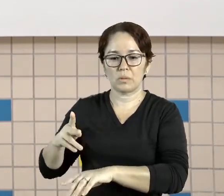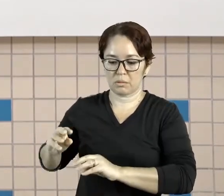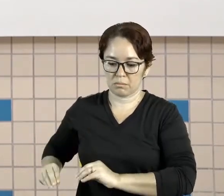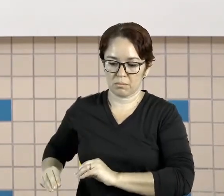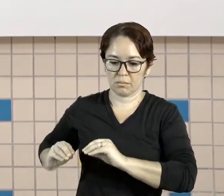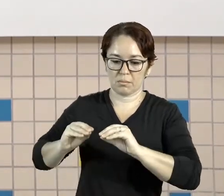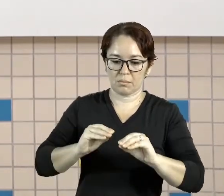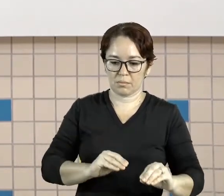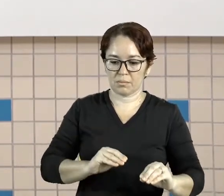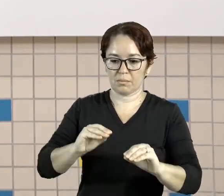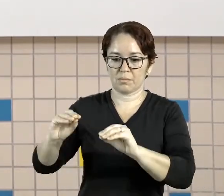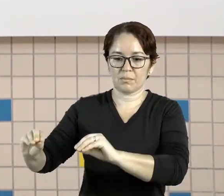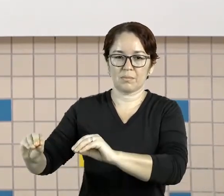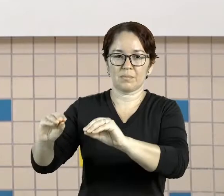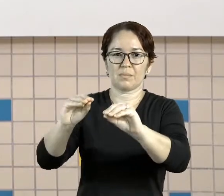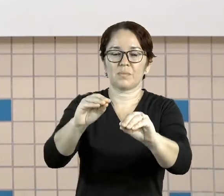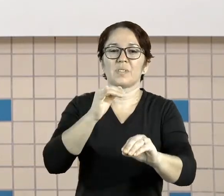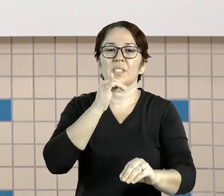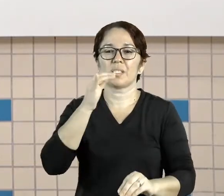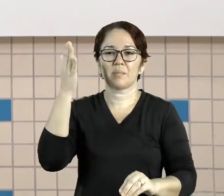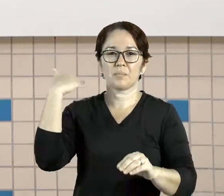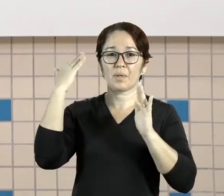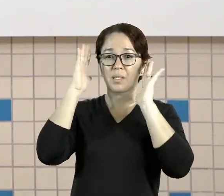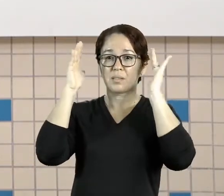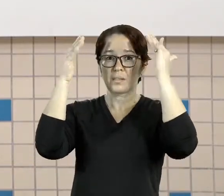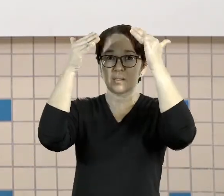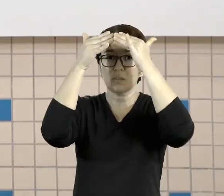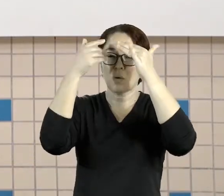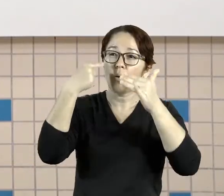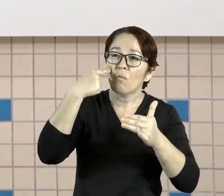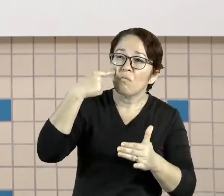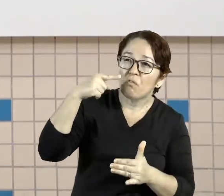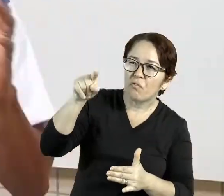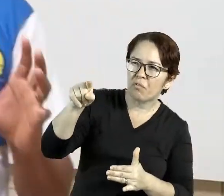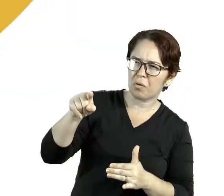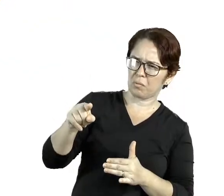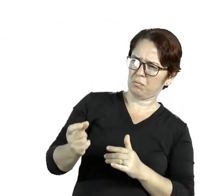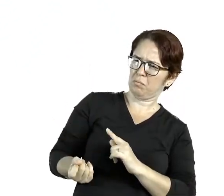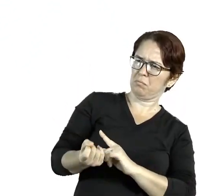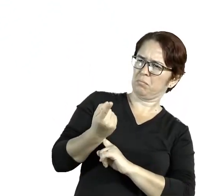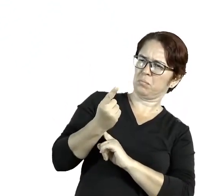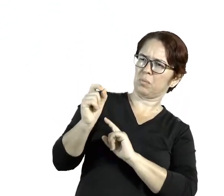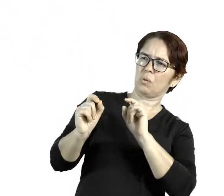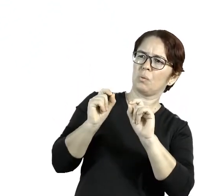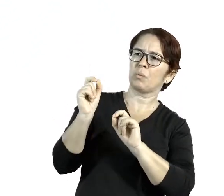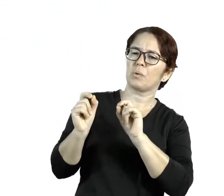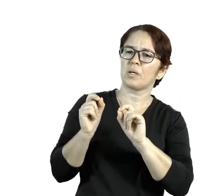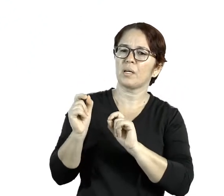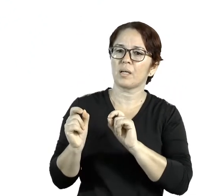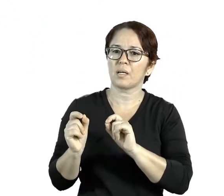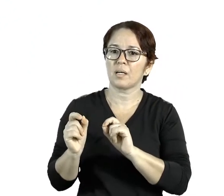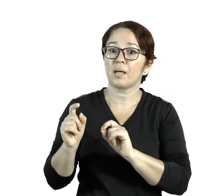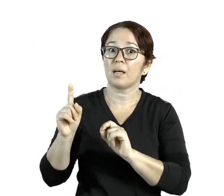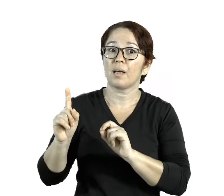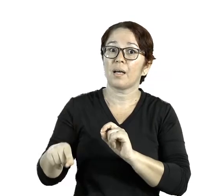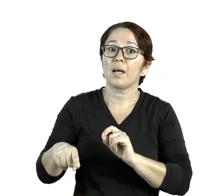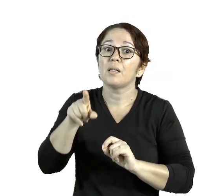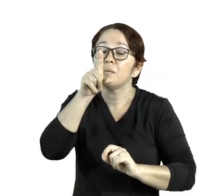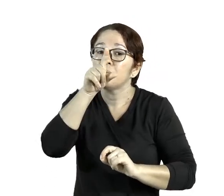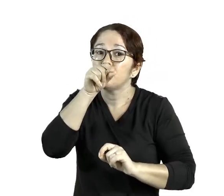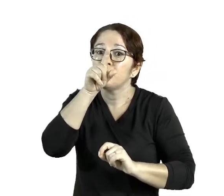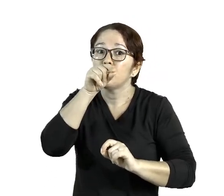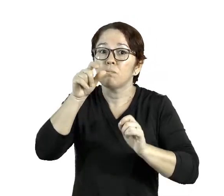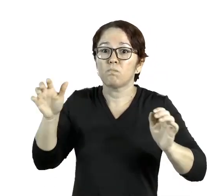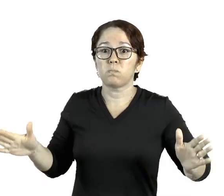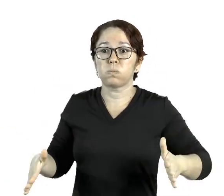visão, localizaram, tá, uma imagem que chamou muita atenção deles, que era uma imagem, tá, de uma águia, que era o símbolo